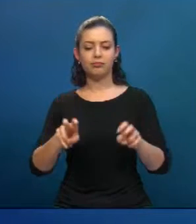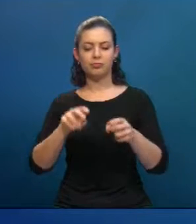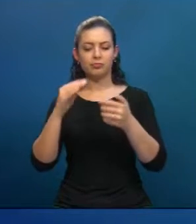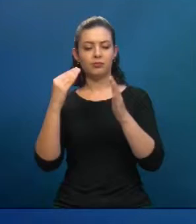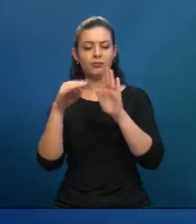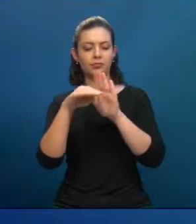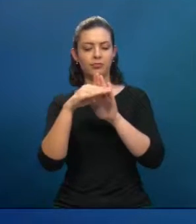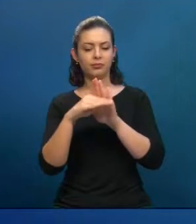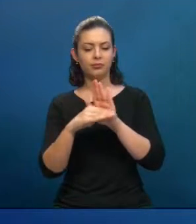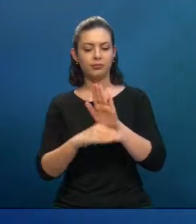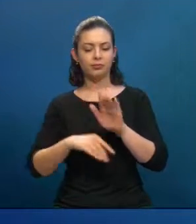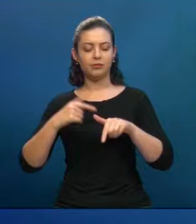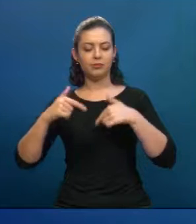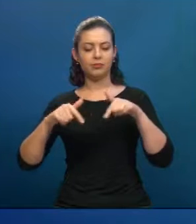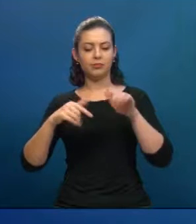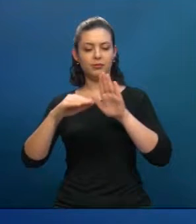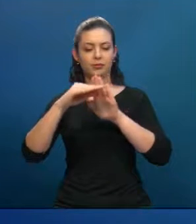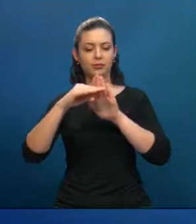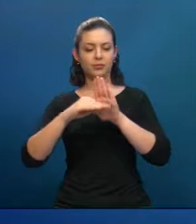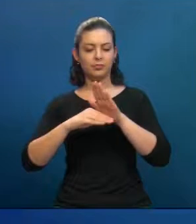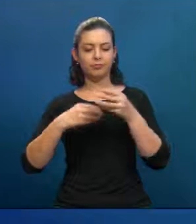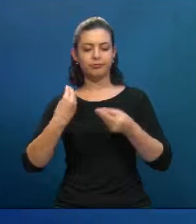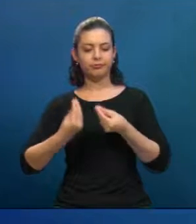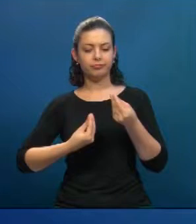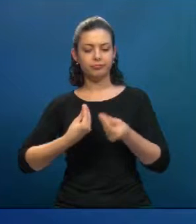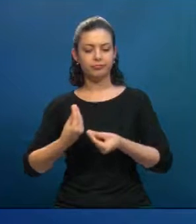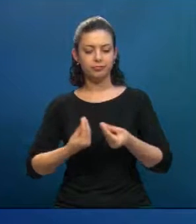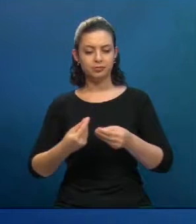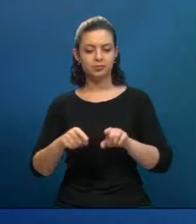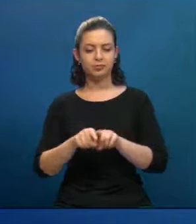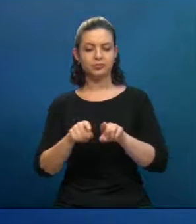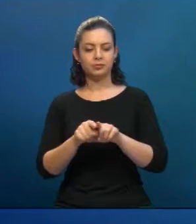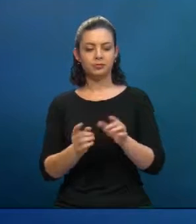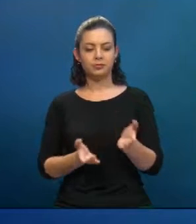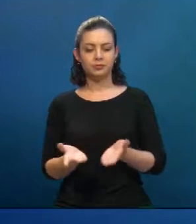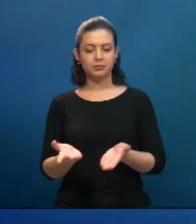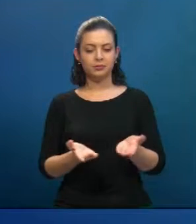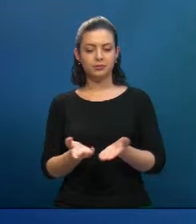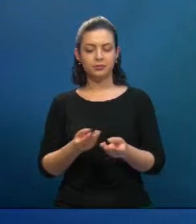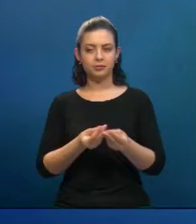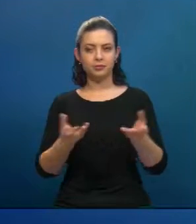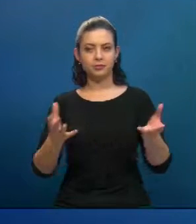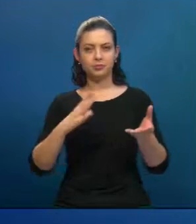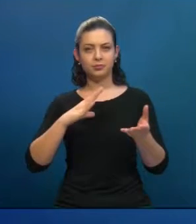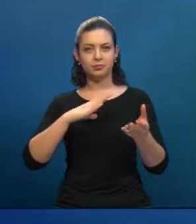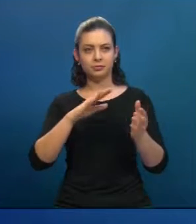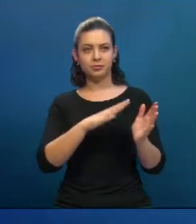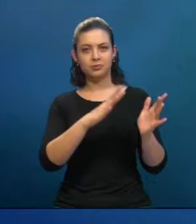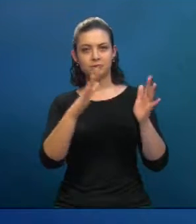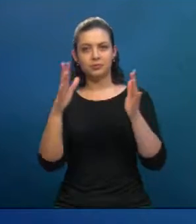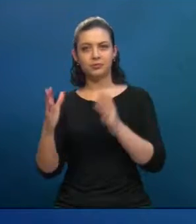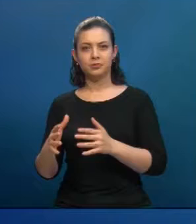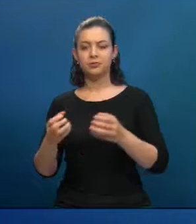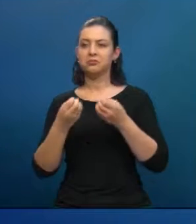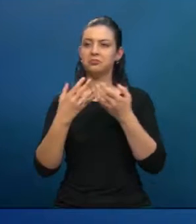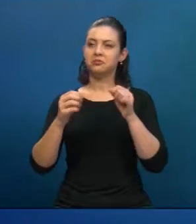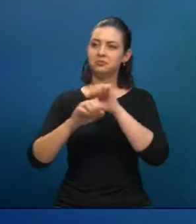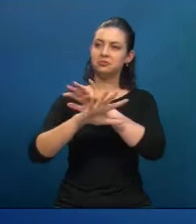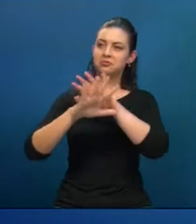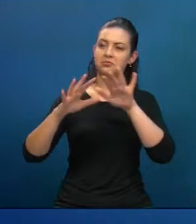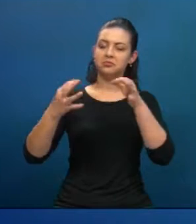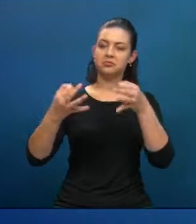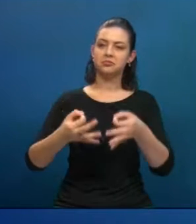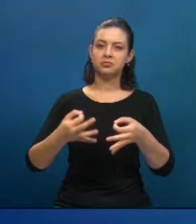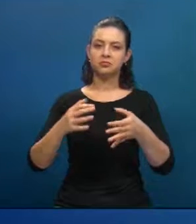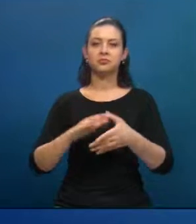a ideli de trabalhos é e dos serviços prestados em todo município de jacareí foi muito bem esclarecido eu